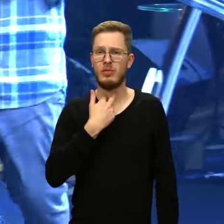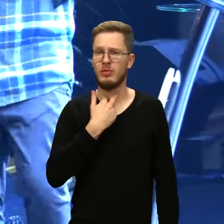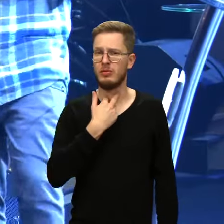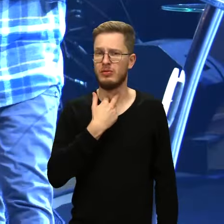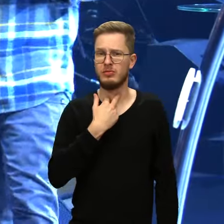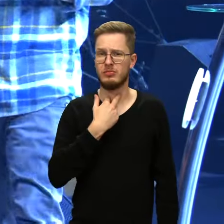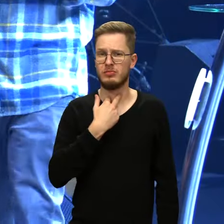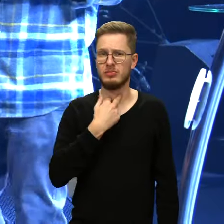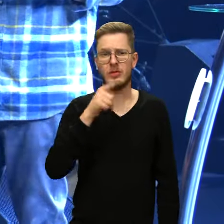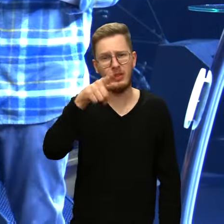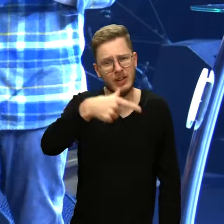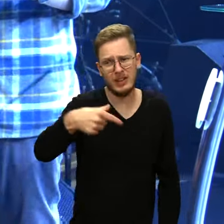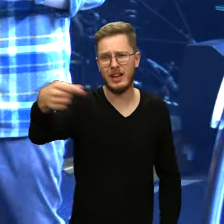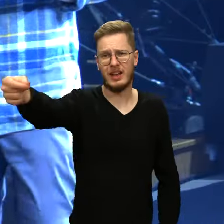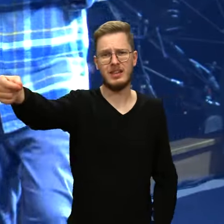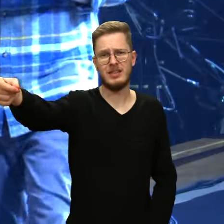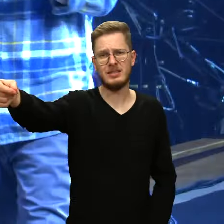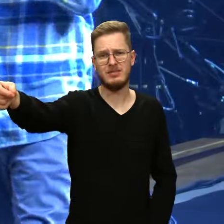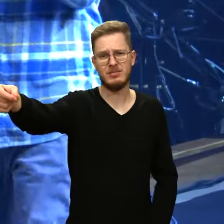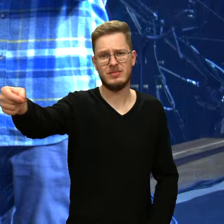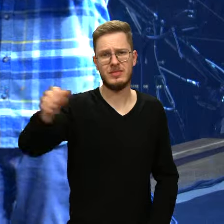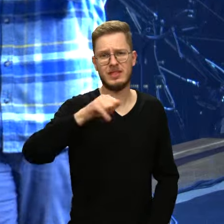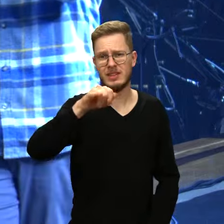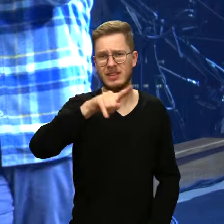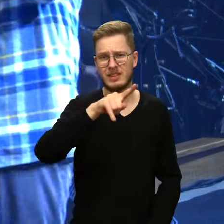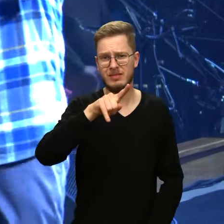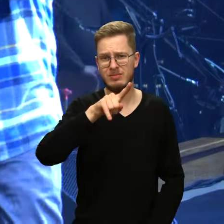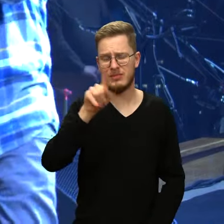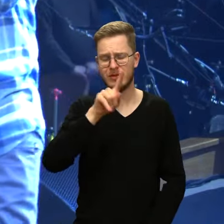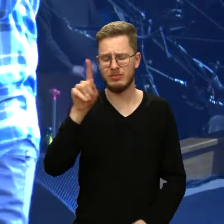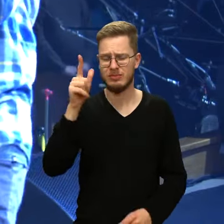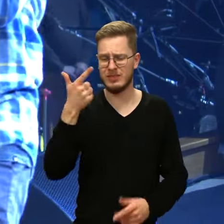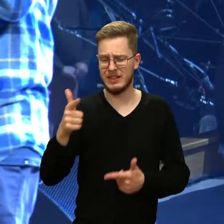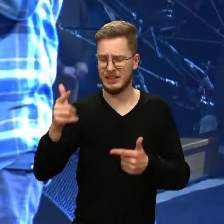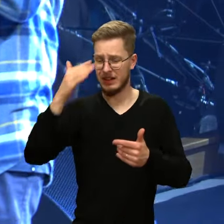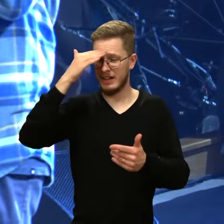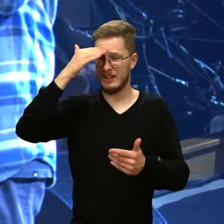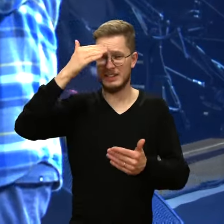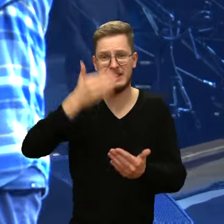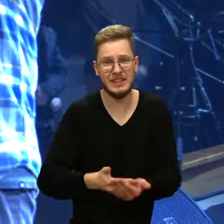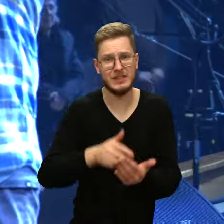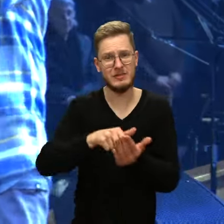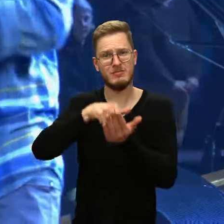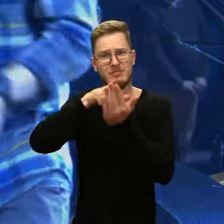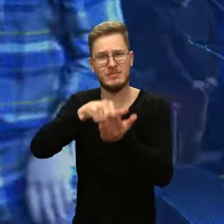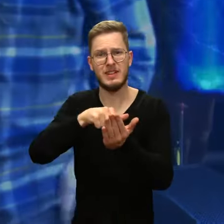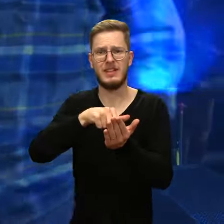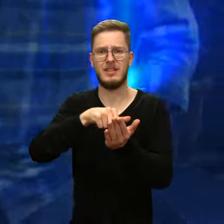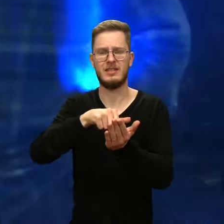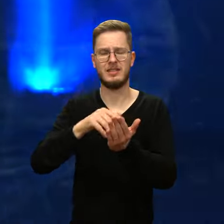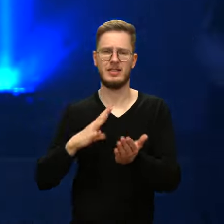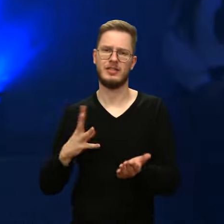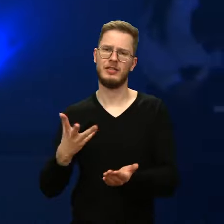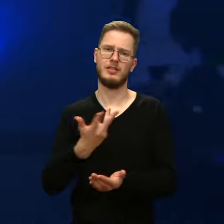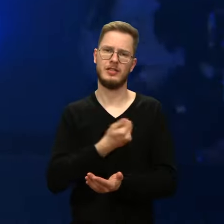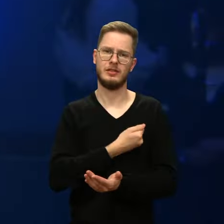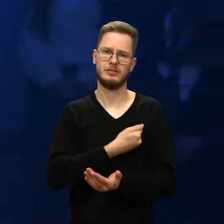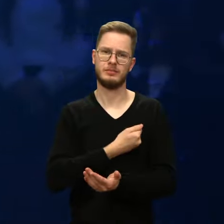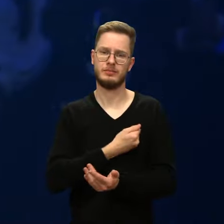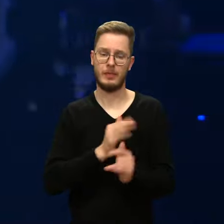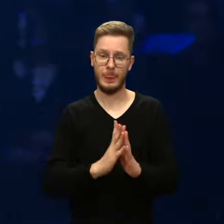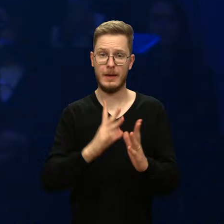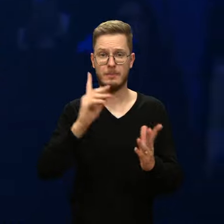hoje sem receber uma certeza inabalável, que é a certeza da salvação. A Bíblia